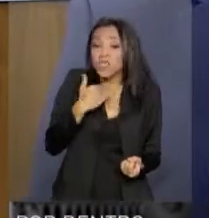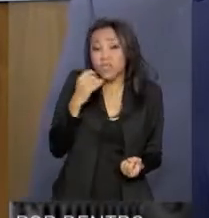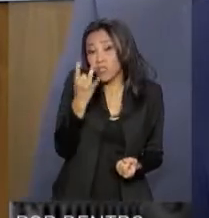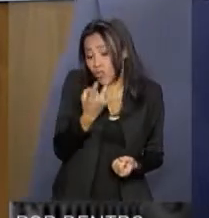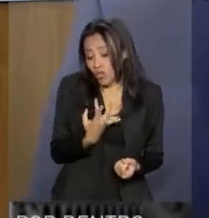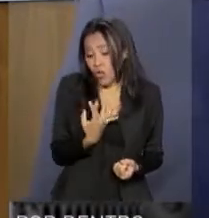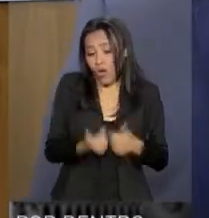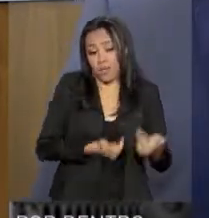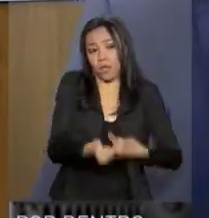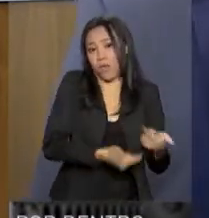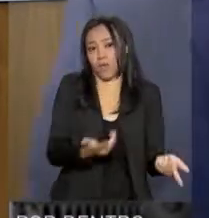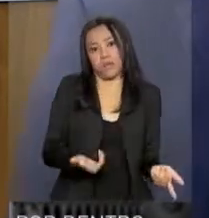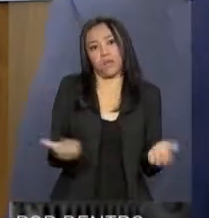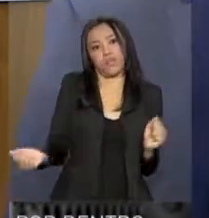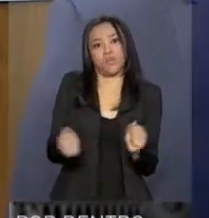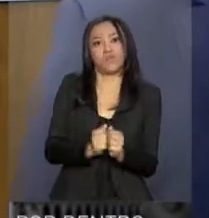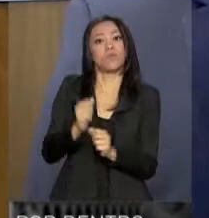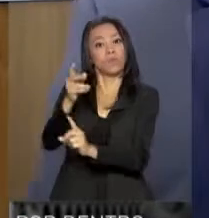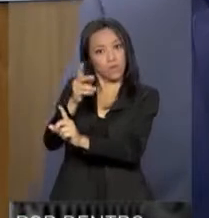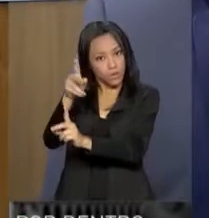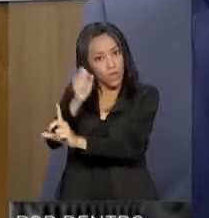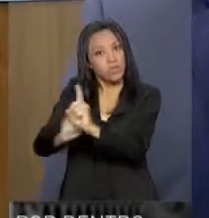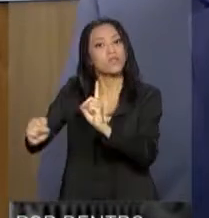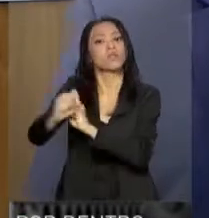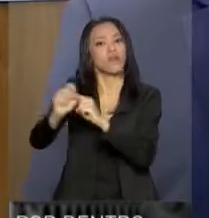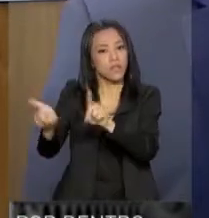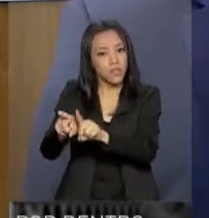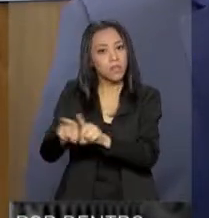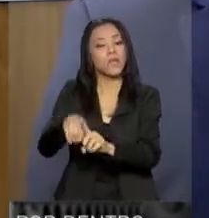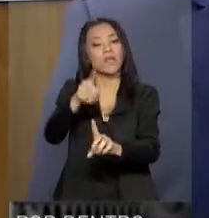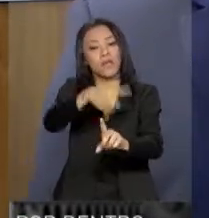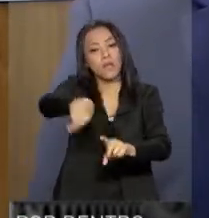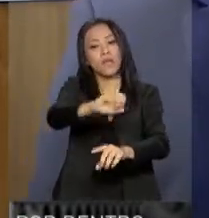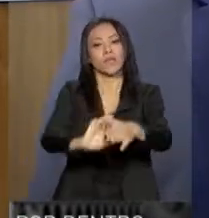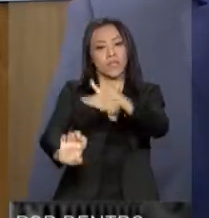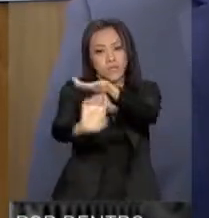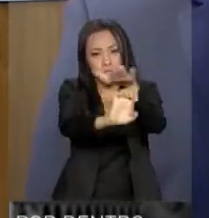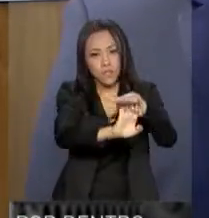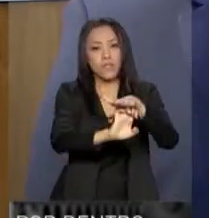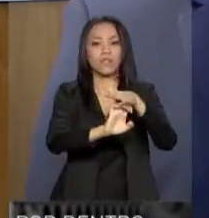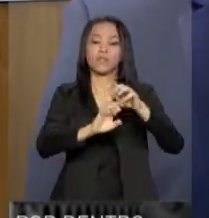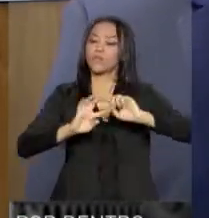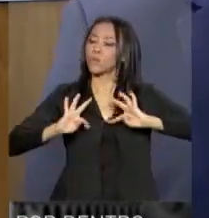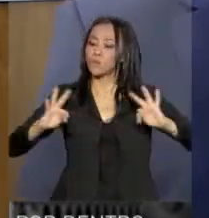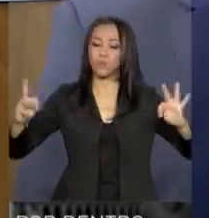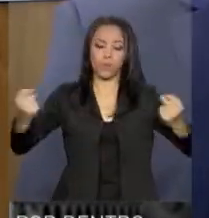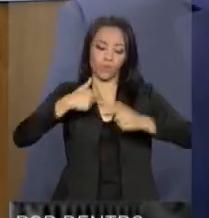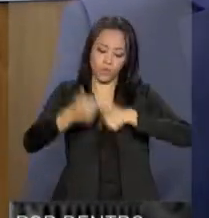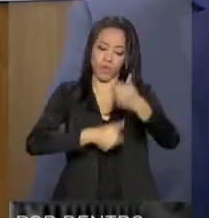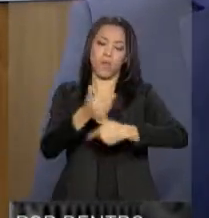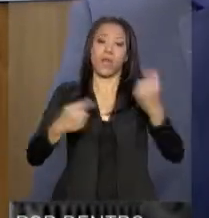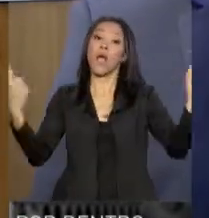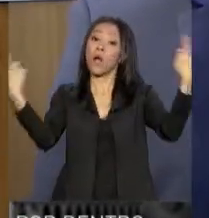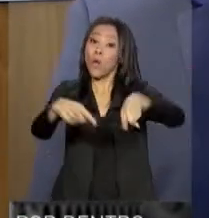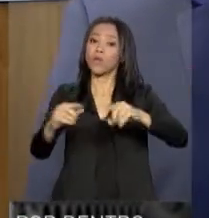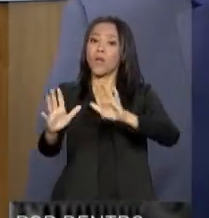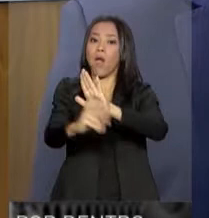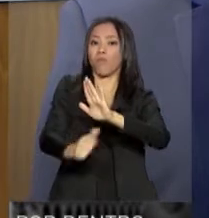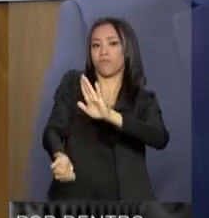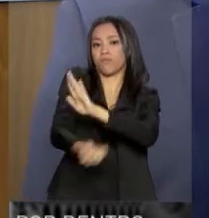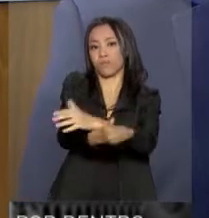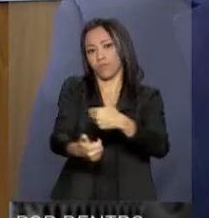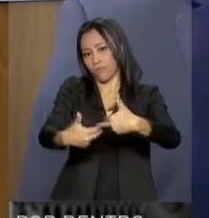governo tem que ser o cidadão tem que ser às empresas todos juntos para que a gente mude essa realidade e veja que